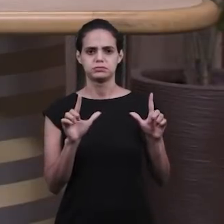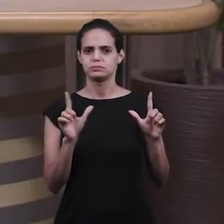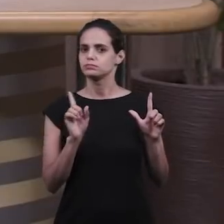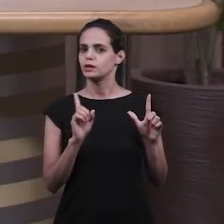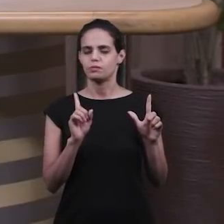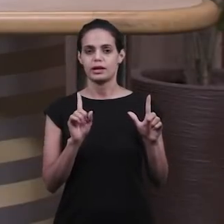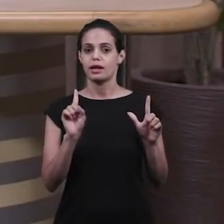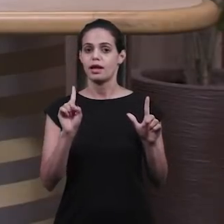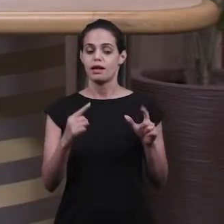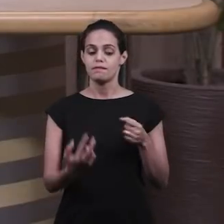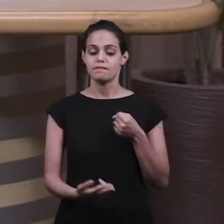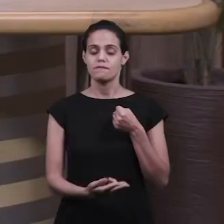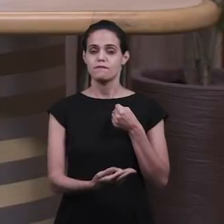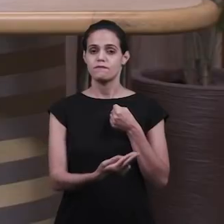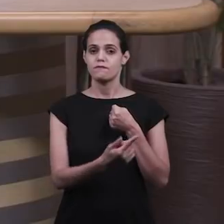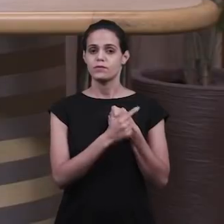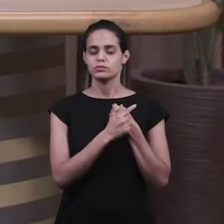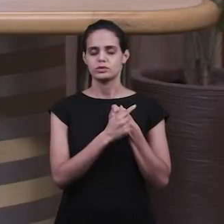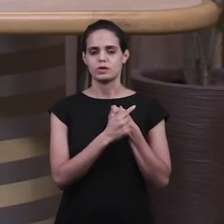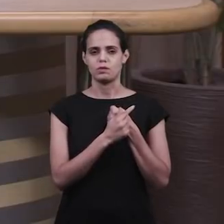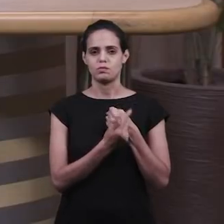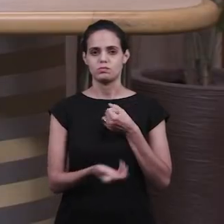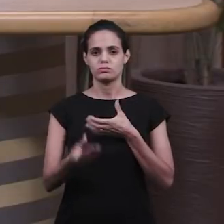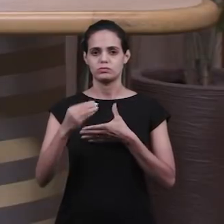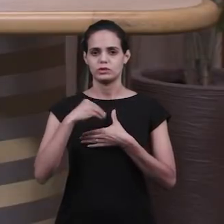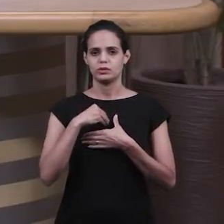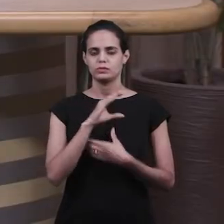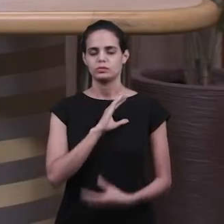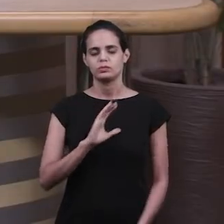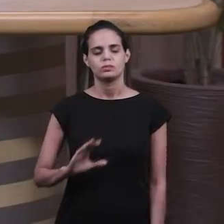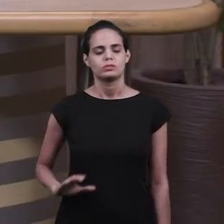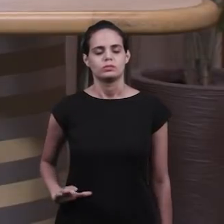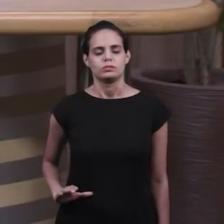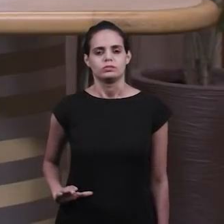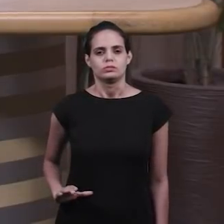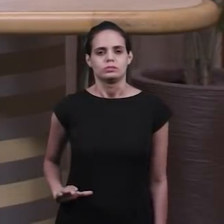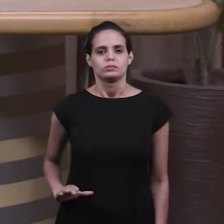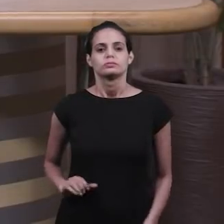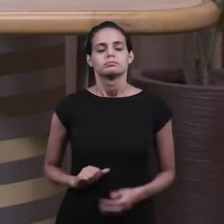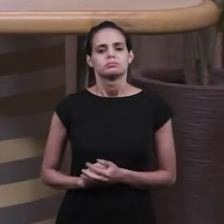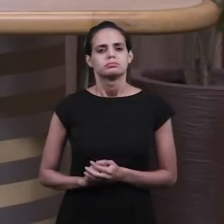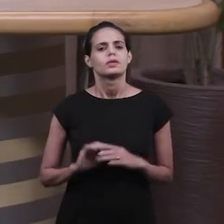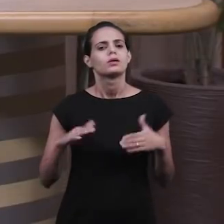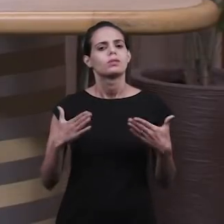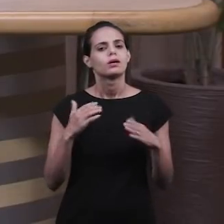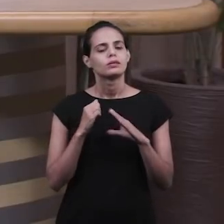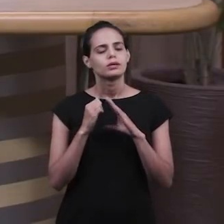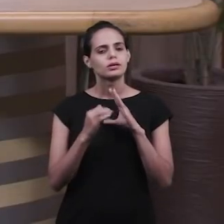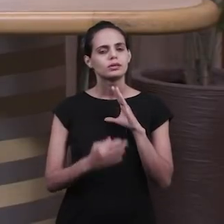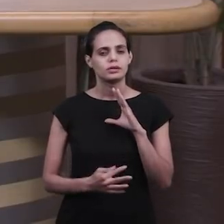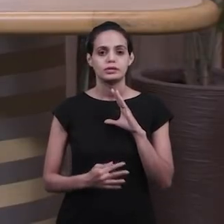você tem uma função no corpo. Quais as suas características? Aquelas que o Espírito Santo deu.